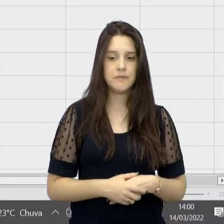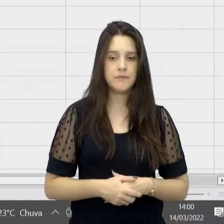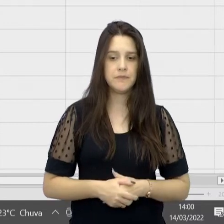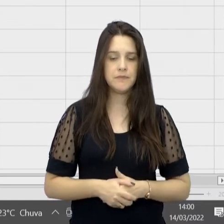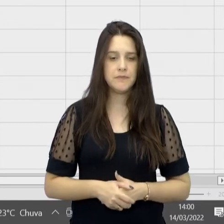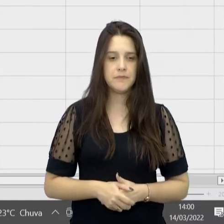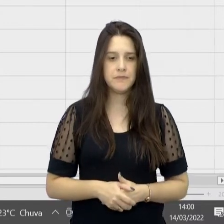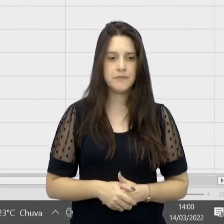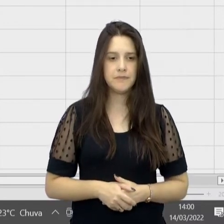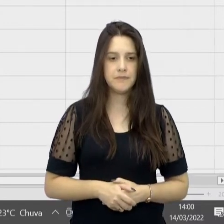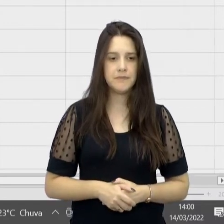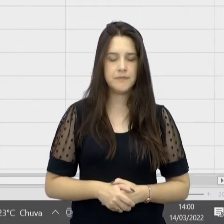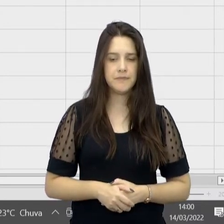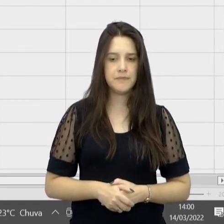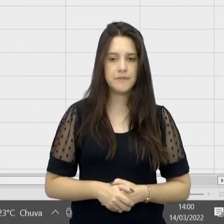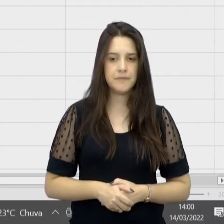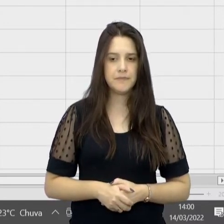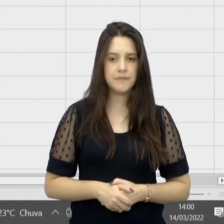Tênis.